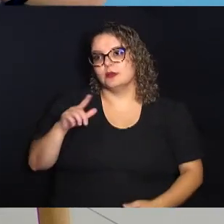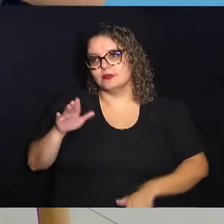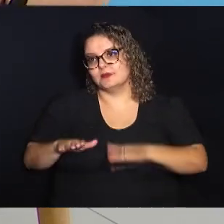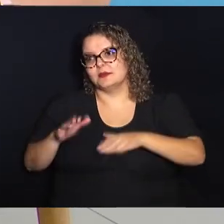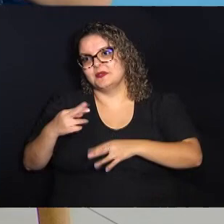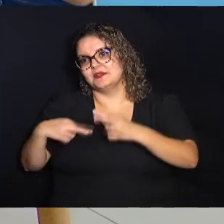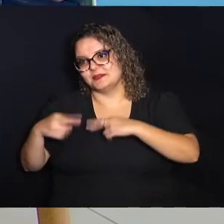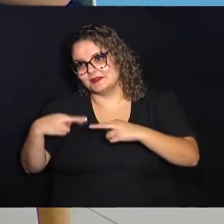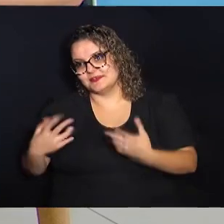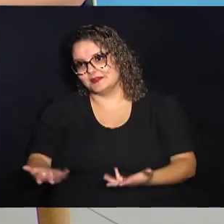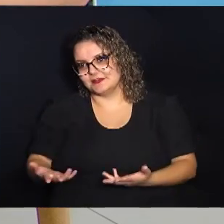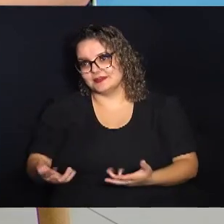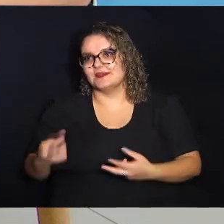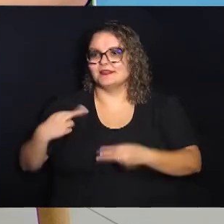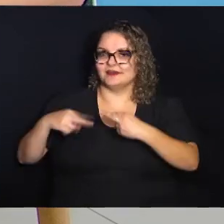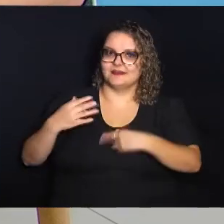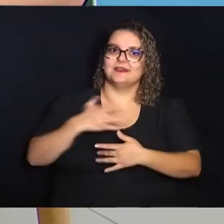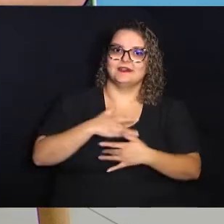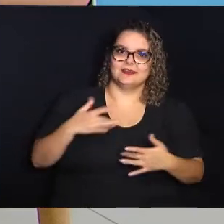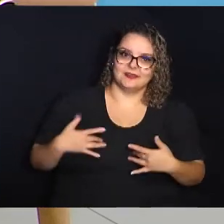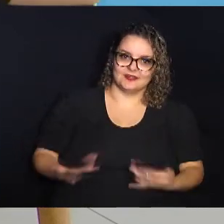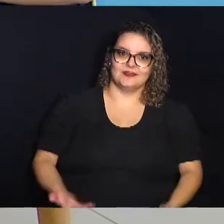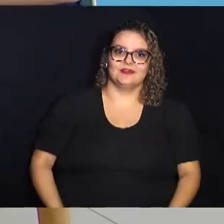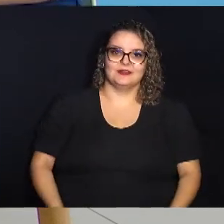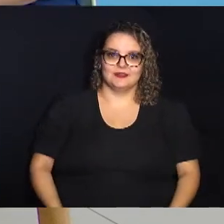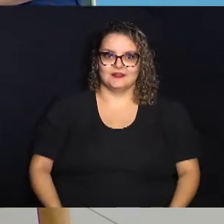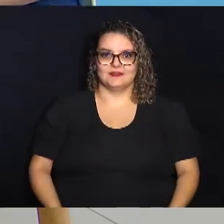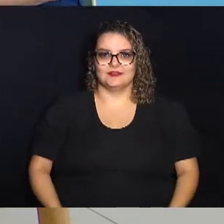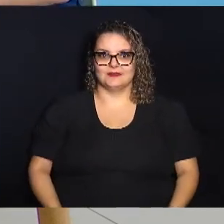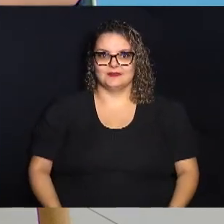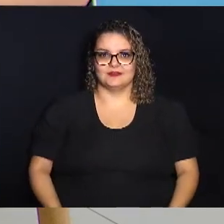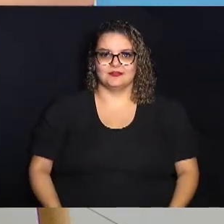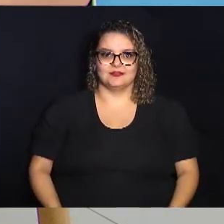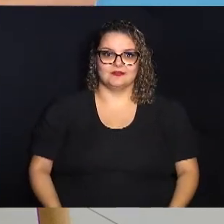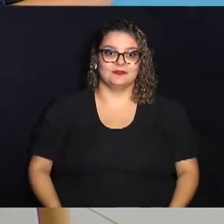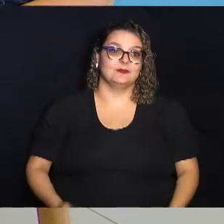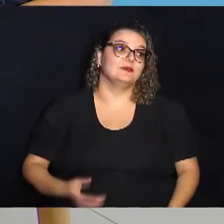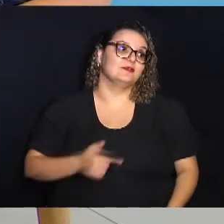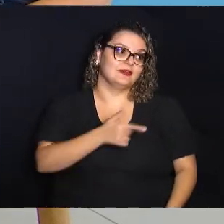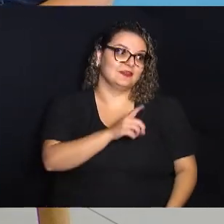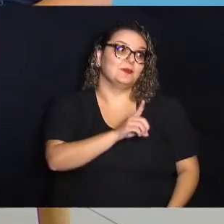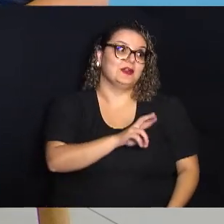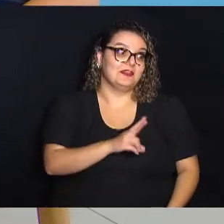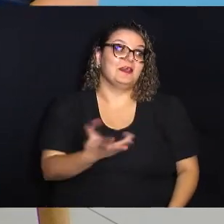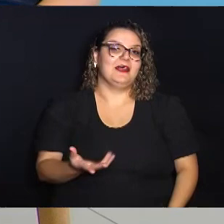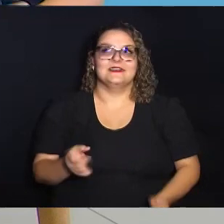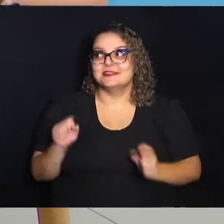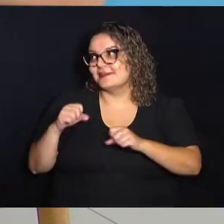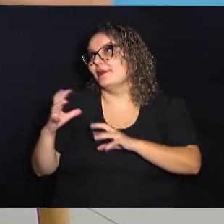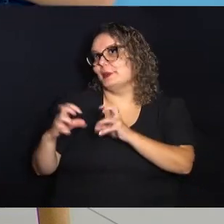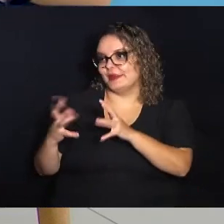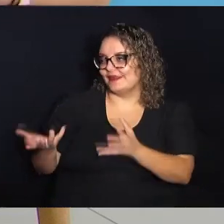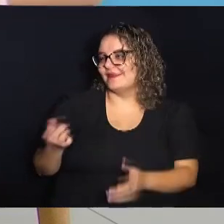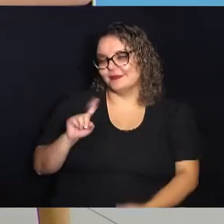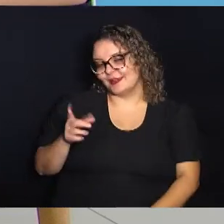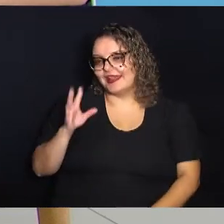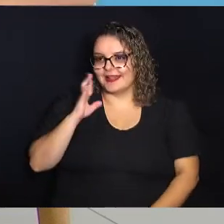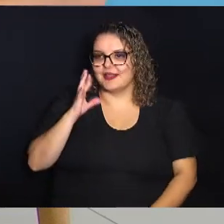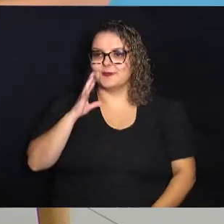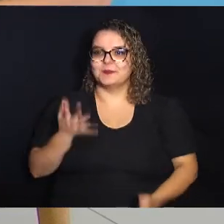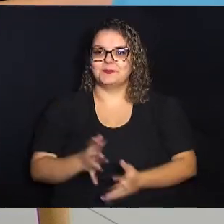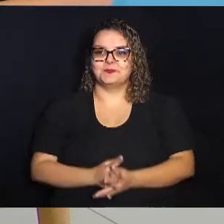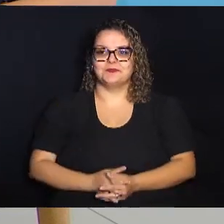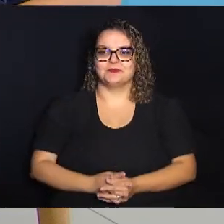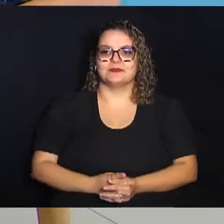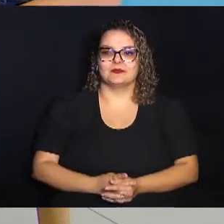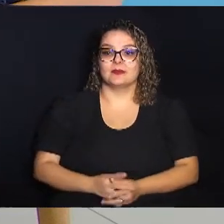Depende do relacionamento. O relacionamento tem que ser saudável, né? Não vai ter só DR, né? Exato, só brigas aí já não é legal.